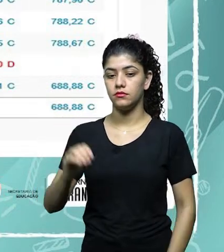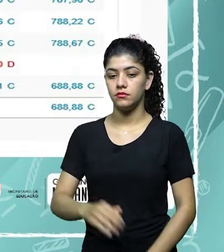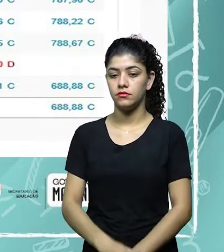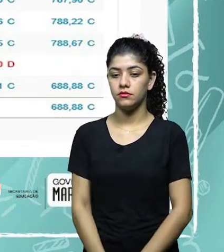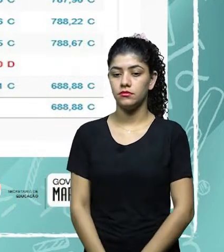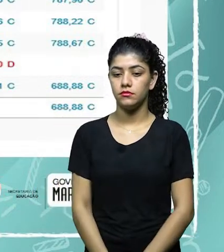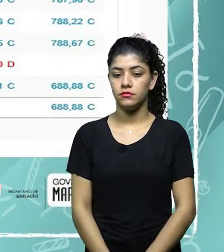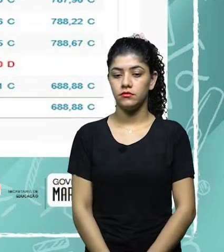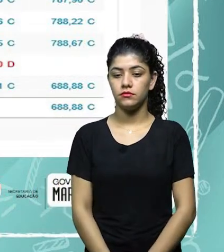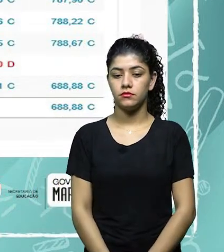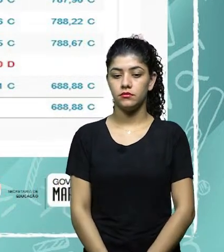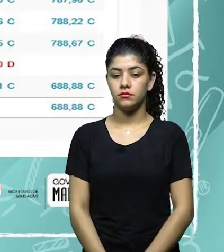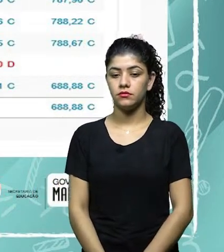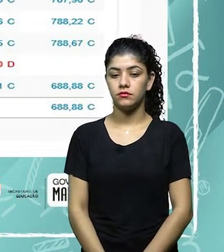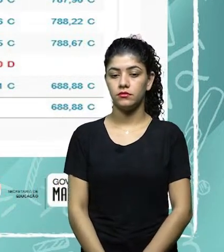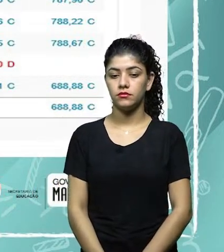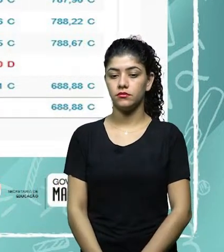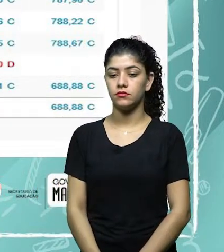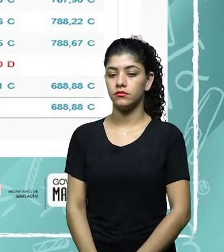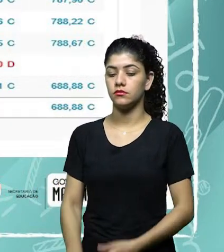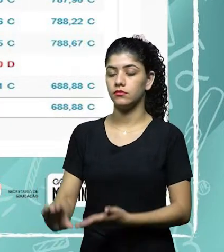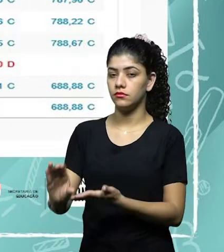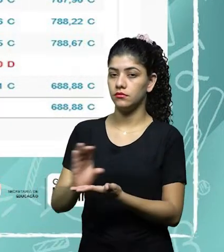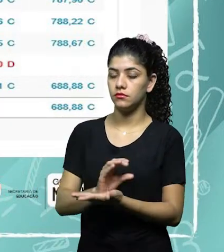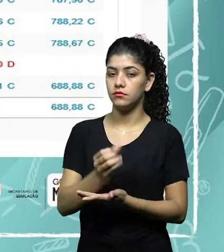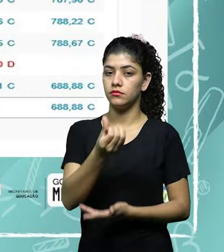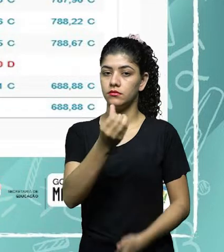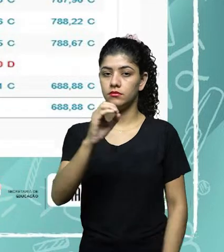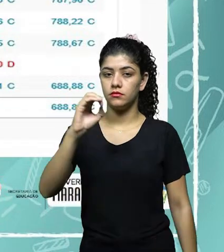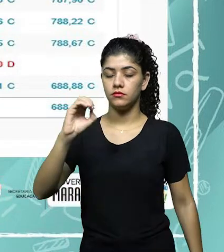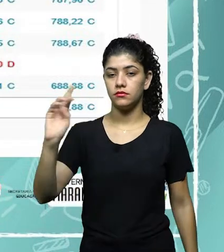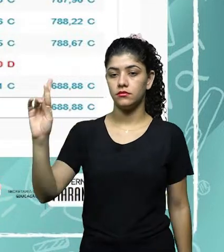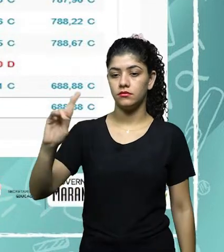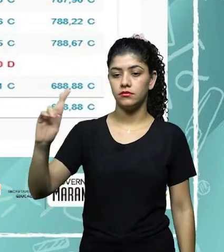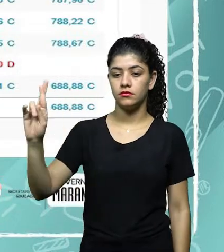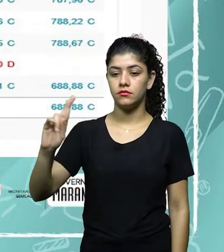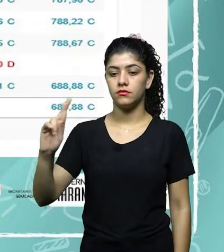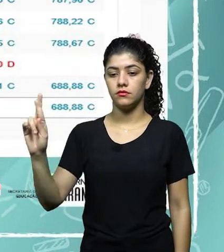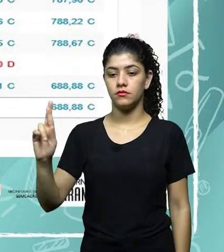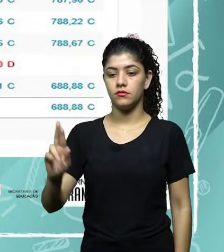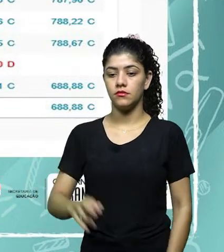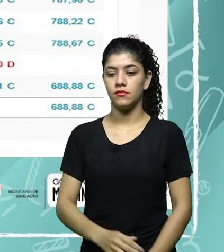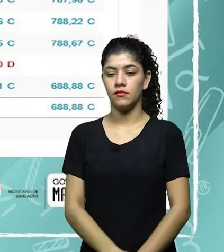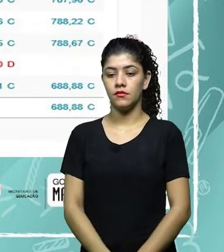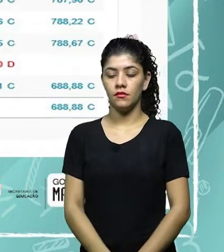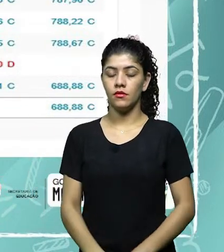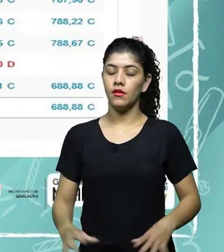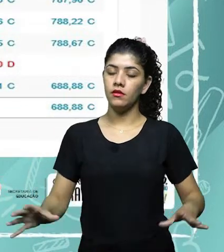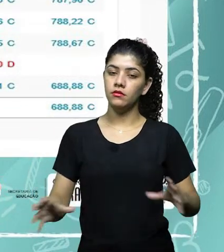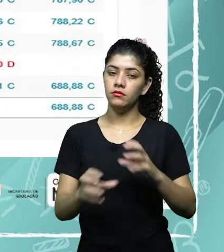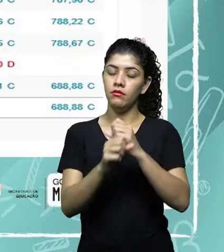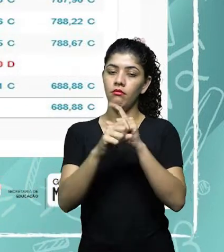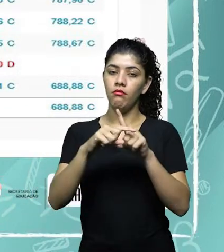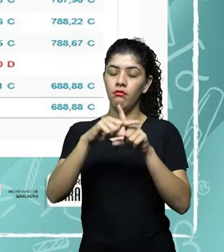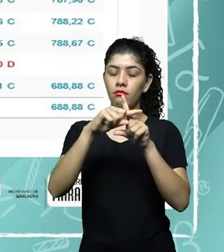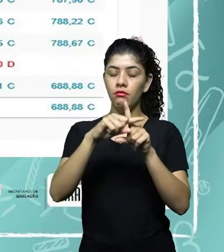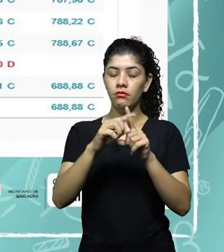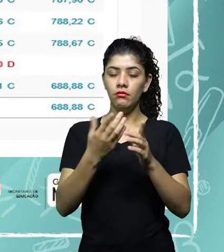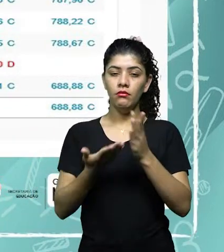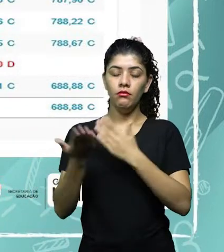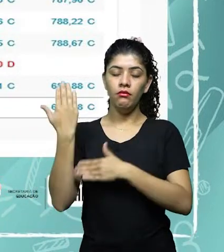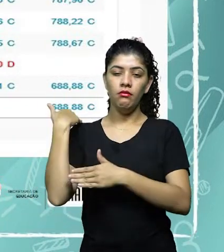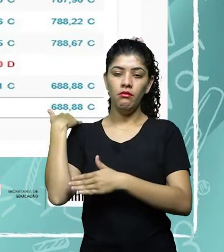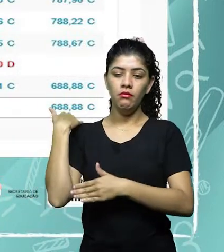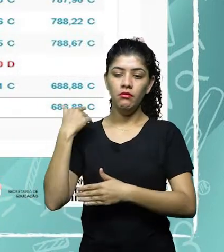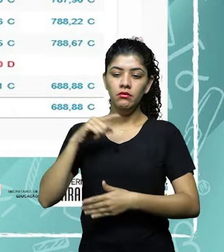uma transferência que foi feito uma entrada de dinheiro de R$ 60 nessa conta. Se você soma 60